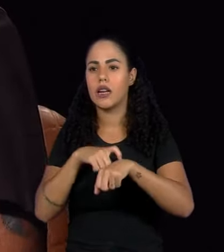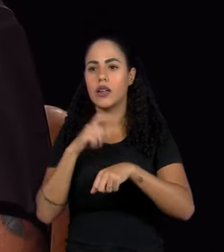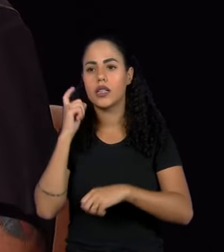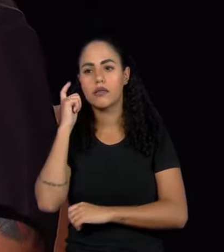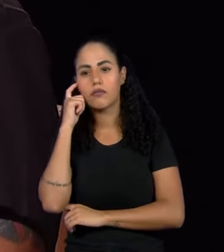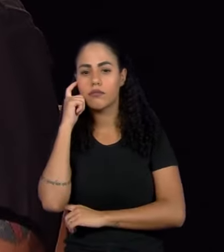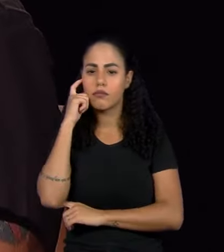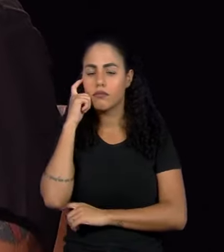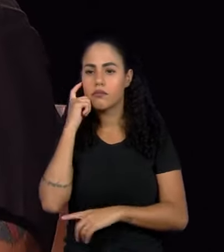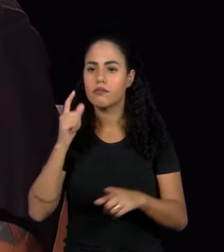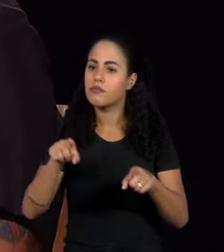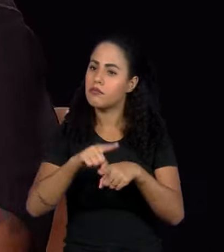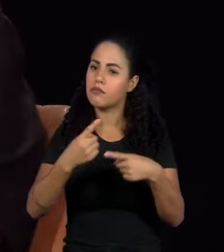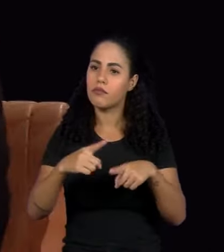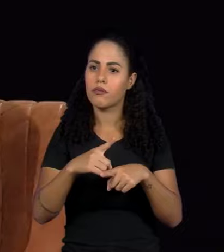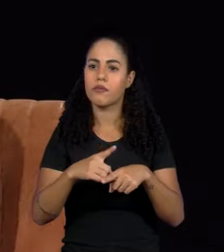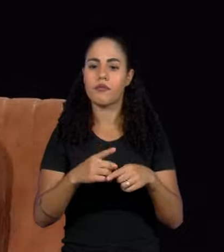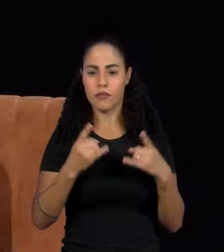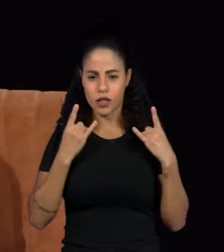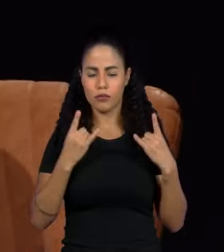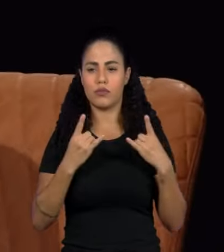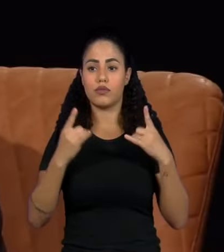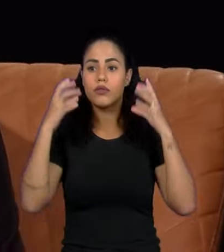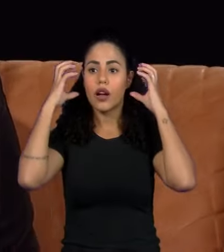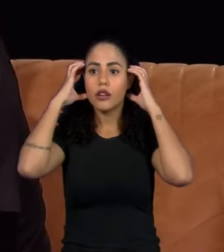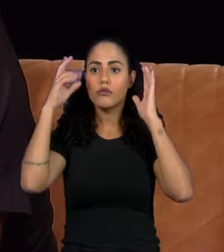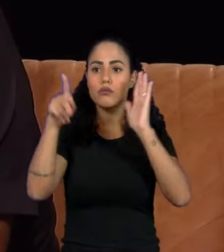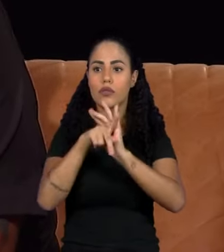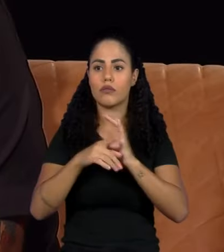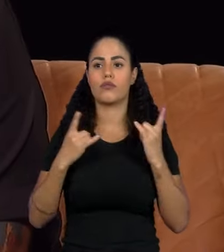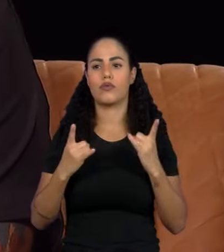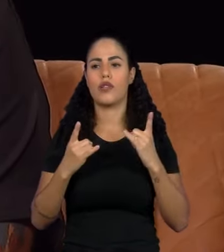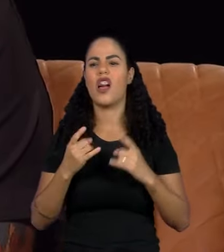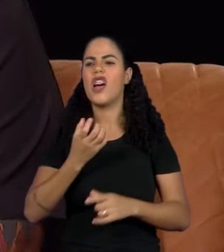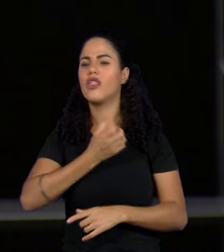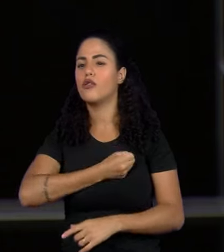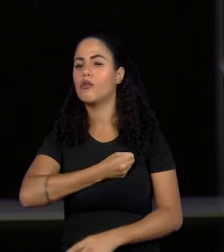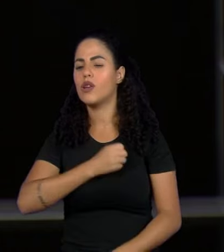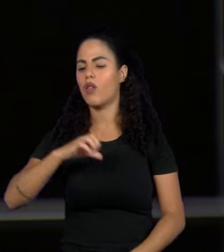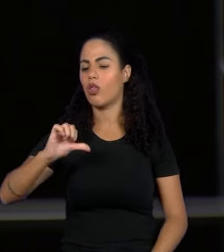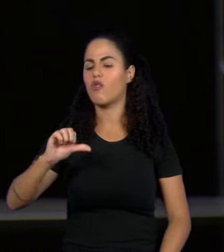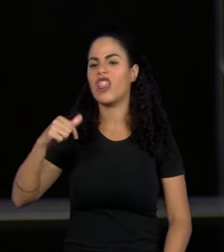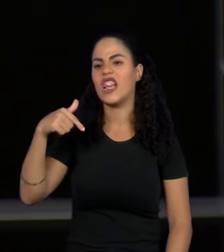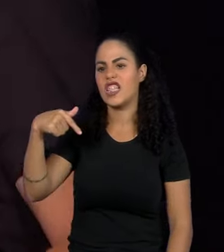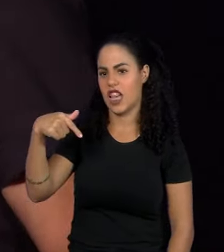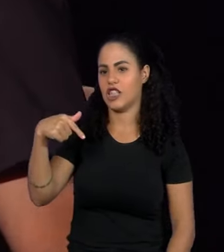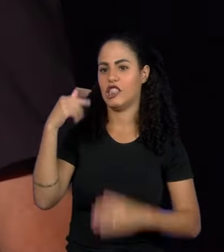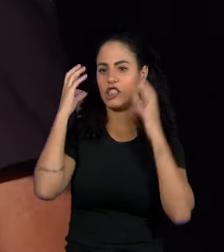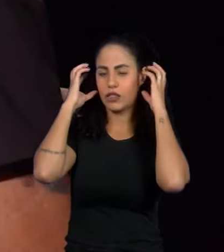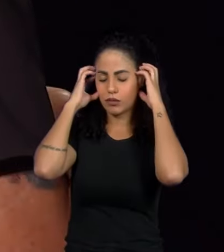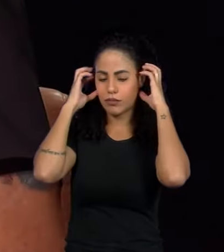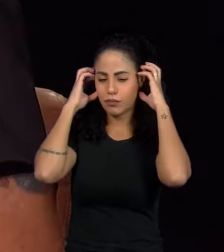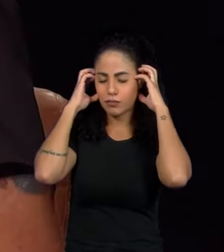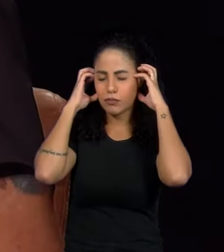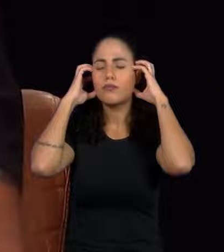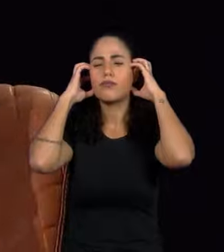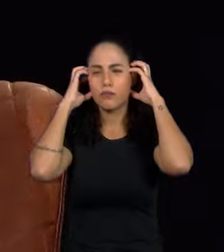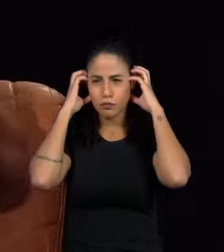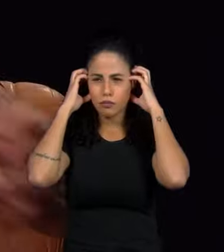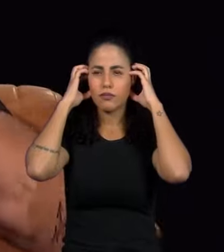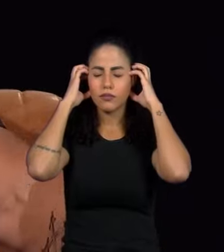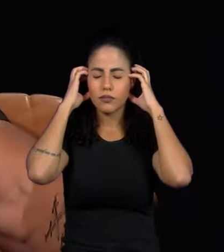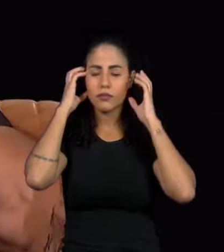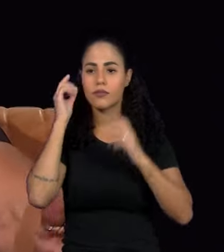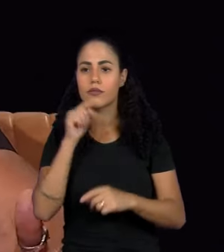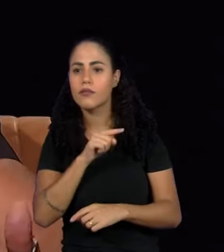na época era uma rádio de rock, a Rádio 97, lá de Santo André. E na hora de agradecer, eu